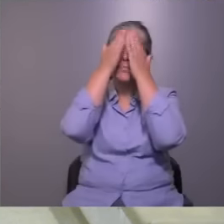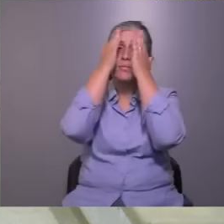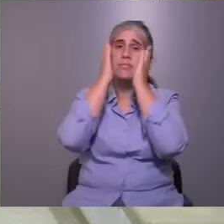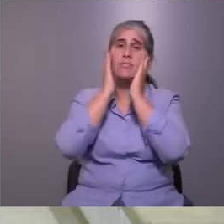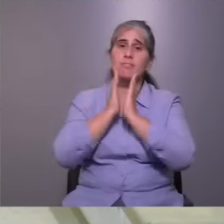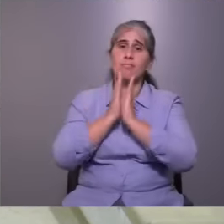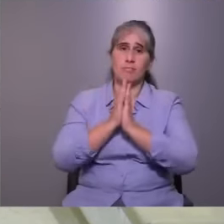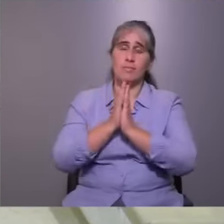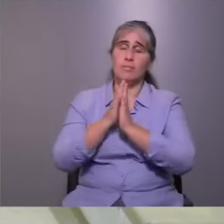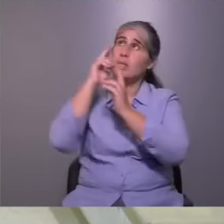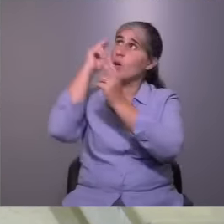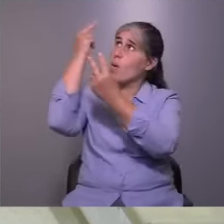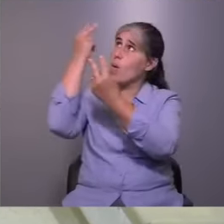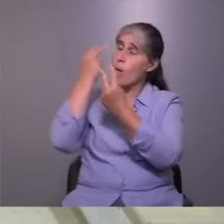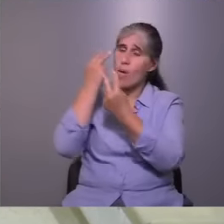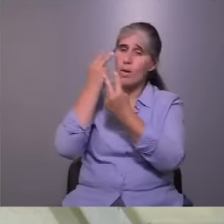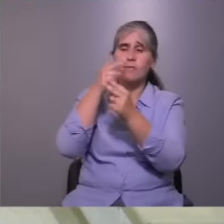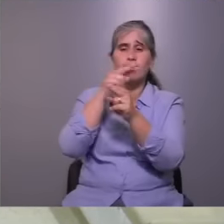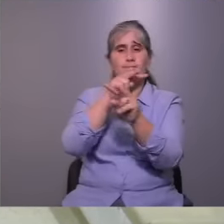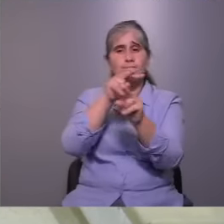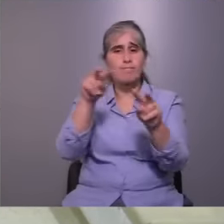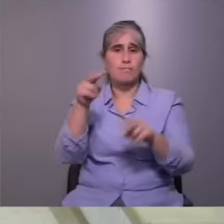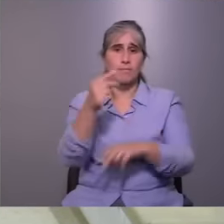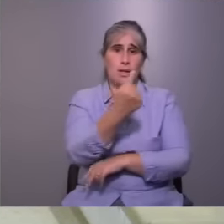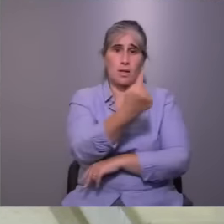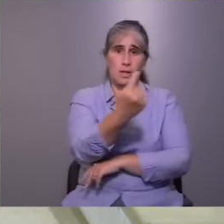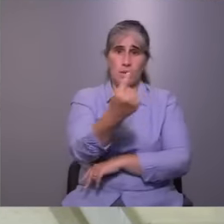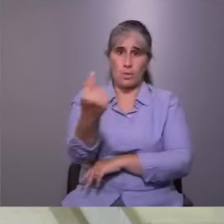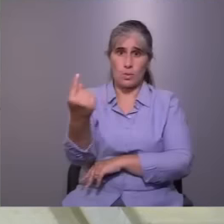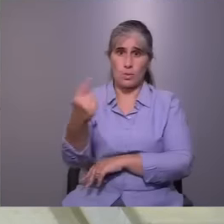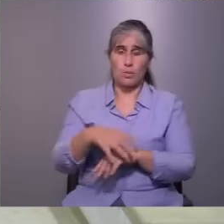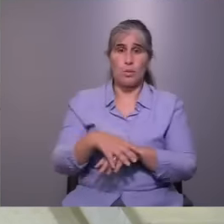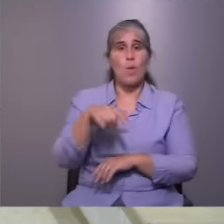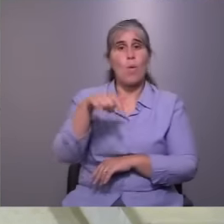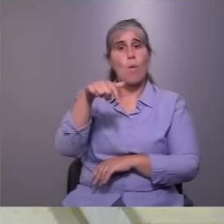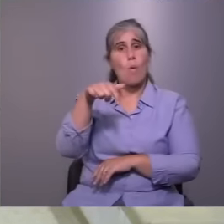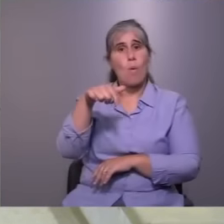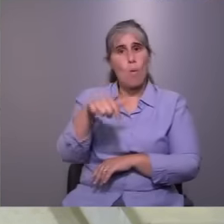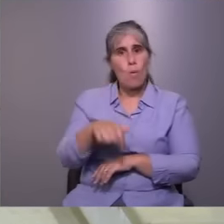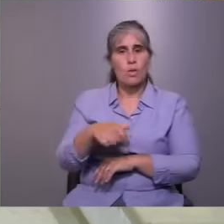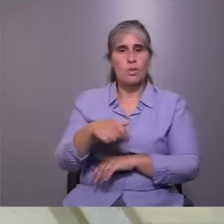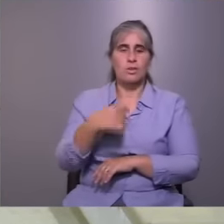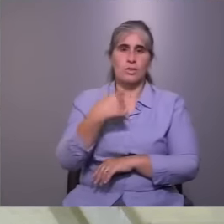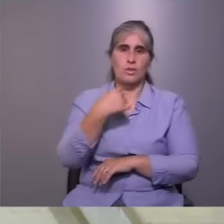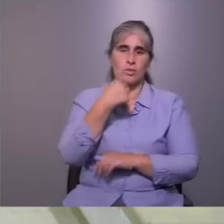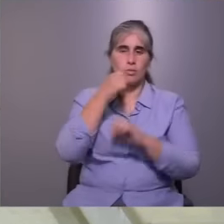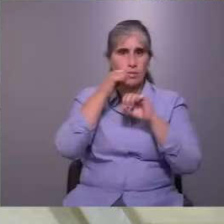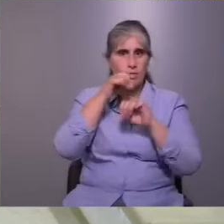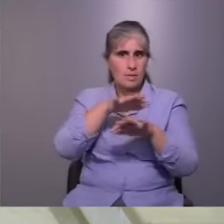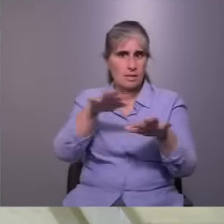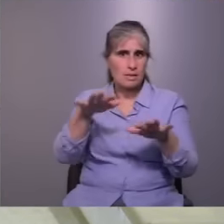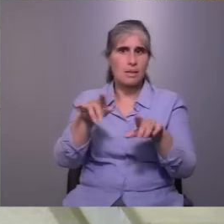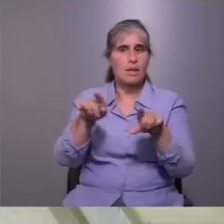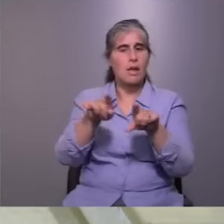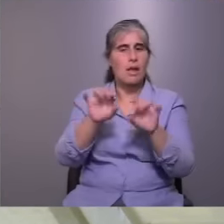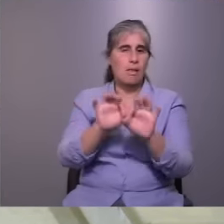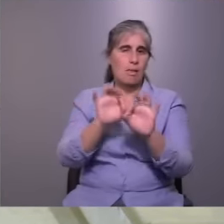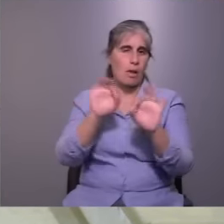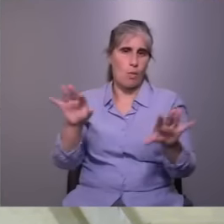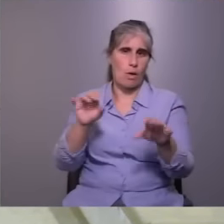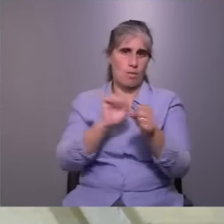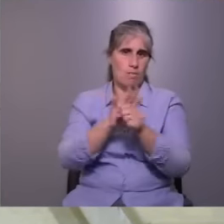voz entusiasmada, pedindo à Virgem Santa Maria que olhe para cada um de nós neste